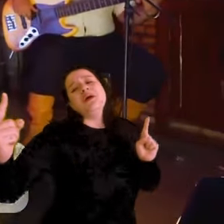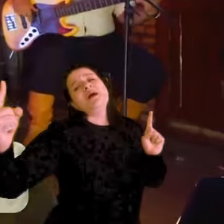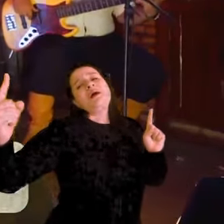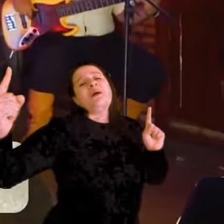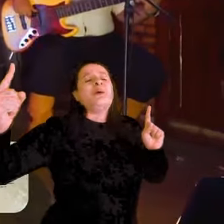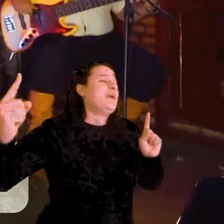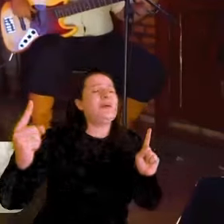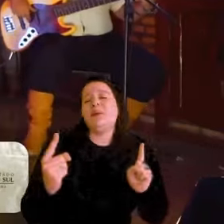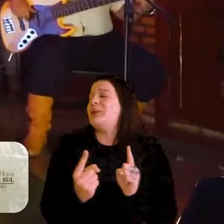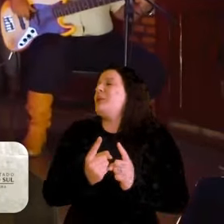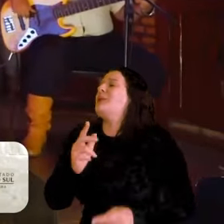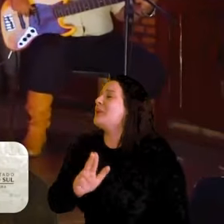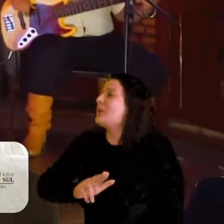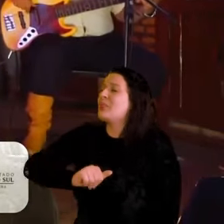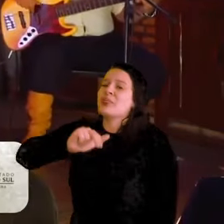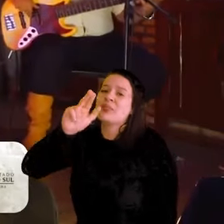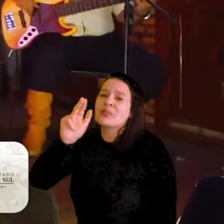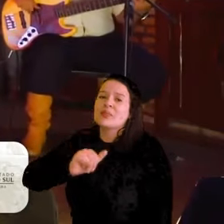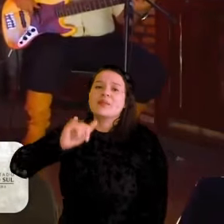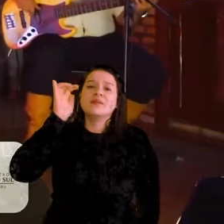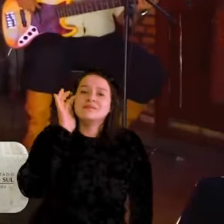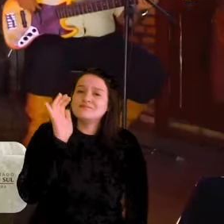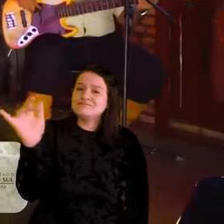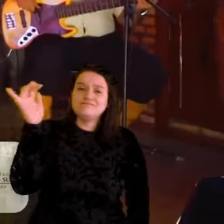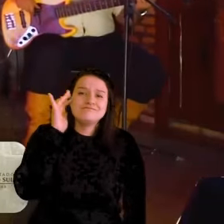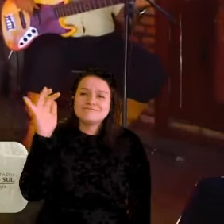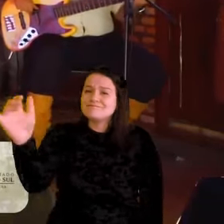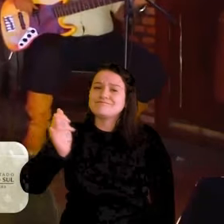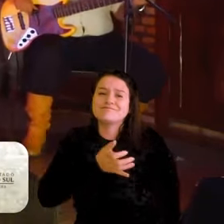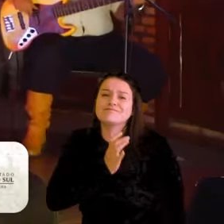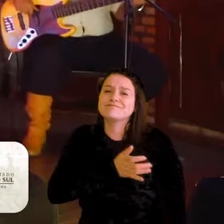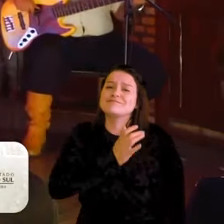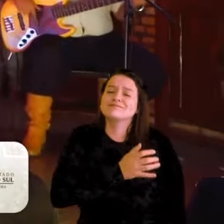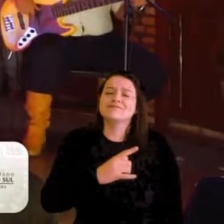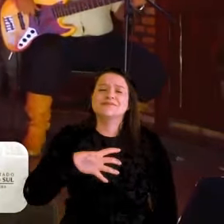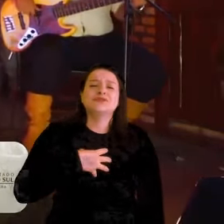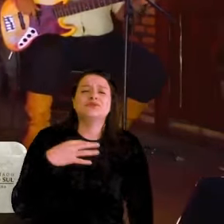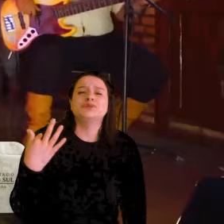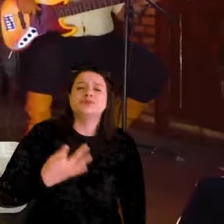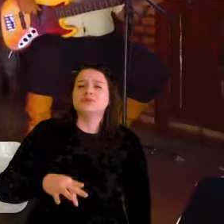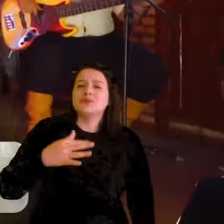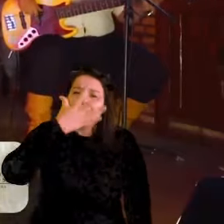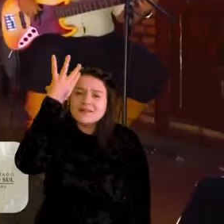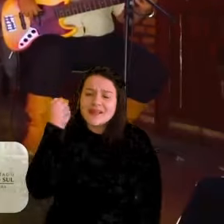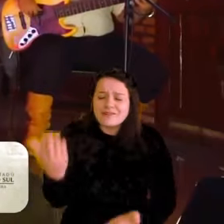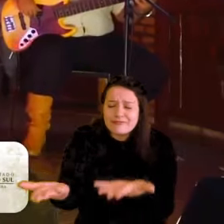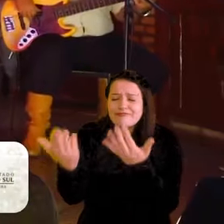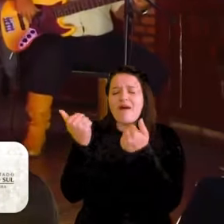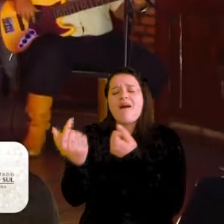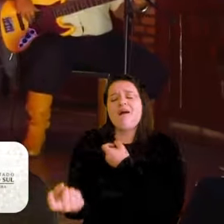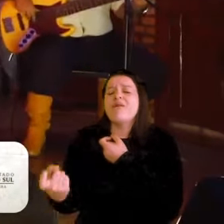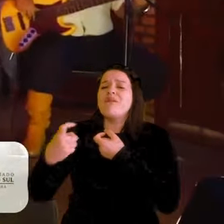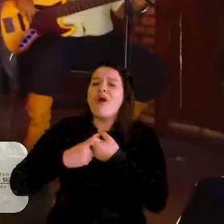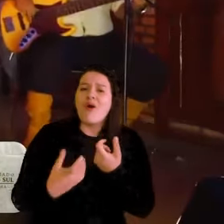Eu nunca pensei que fosse assim. O meu coração soluça de dor. Esqueça o passado e volta